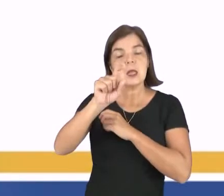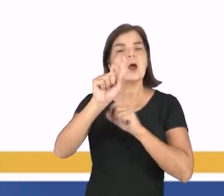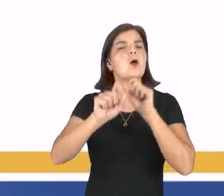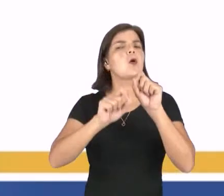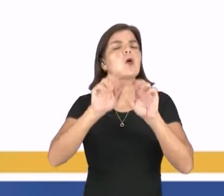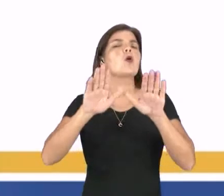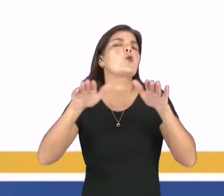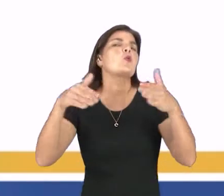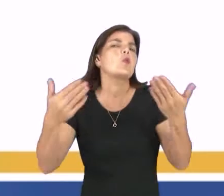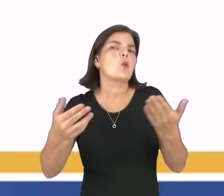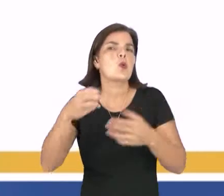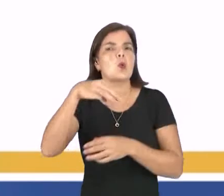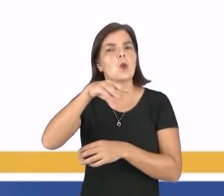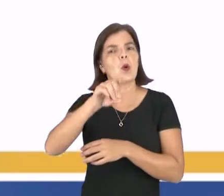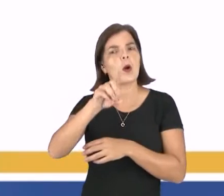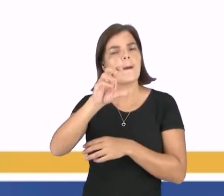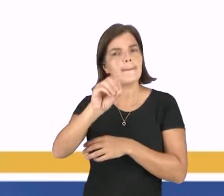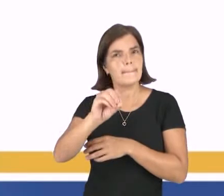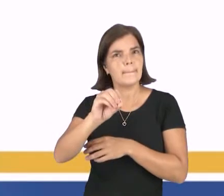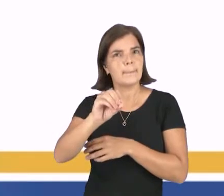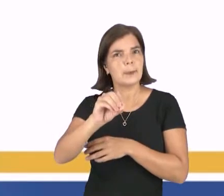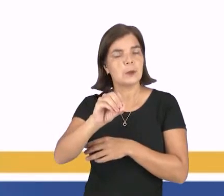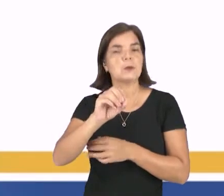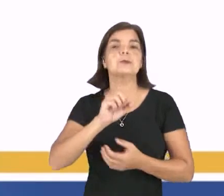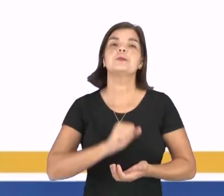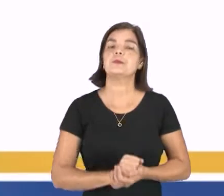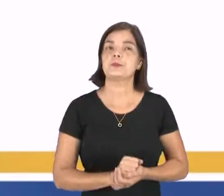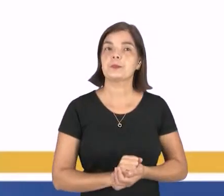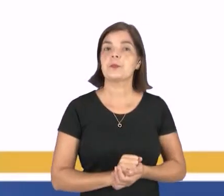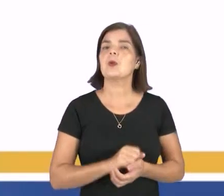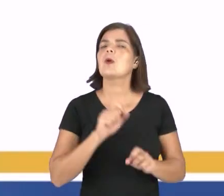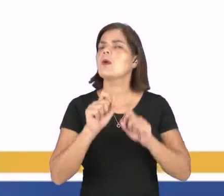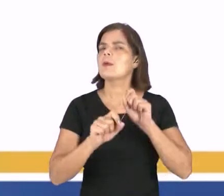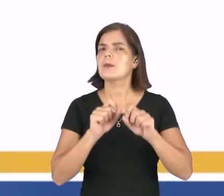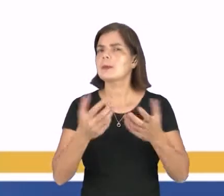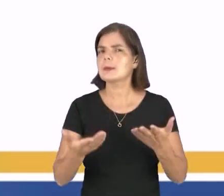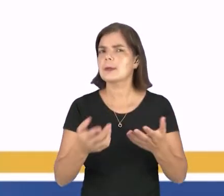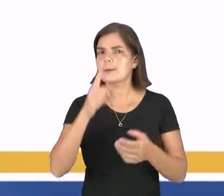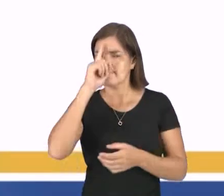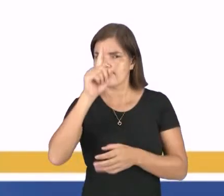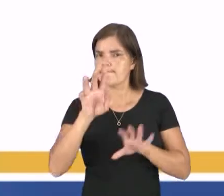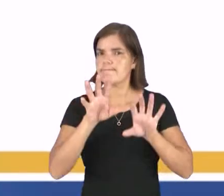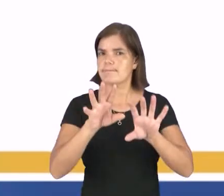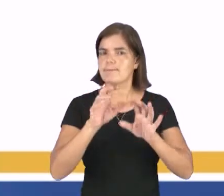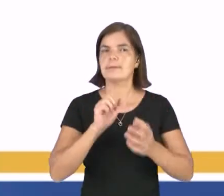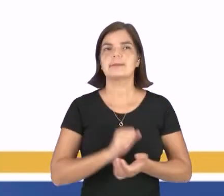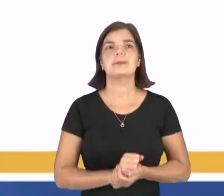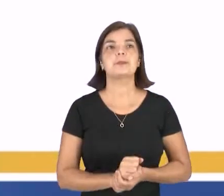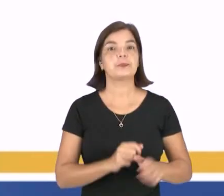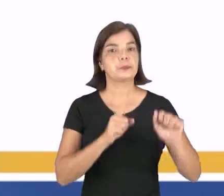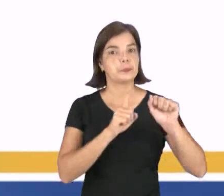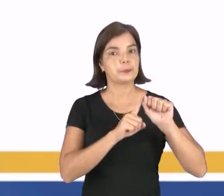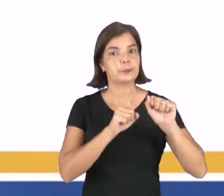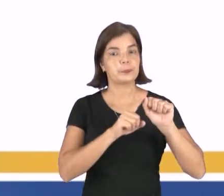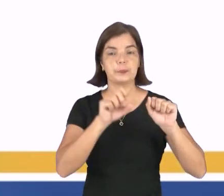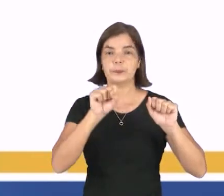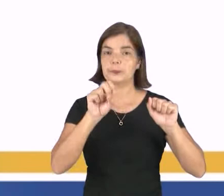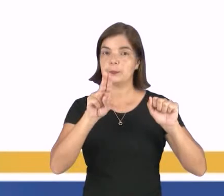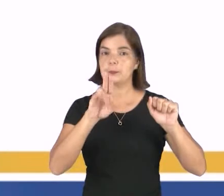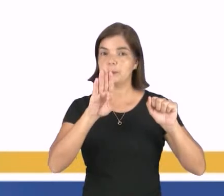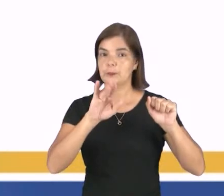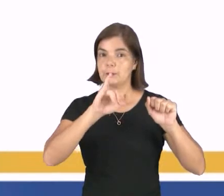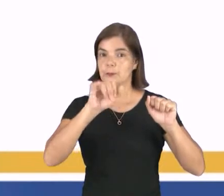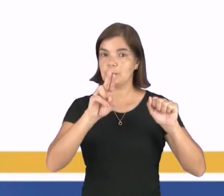em que modo o que lhe dá o direito o que lhe dá o direito de me dar ordens assim foi no modo subjuntivo